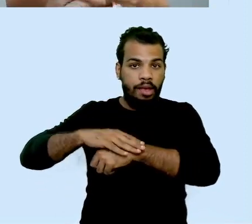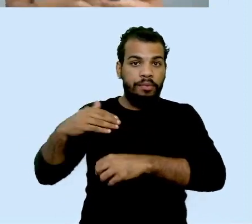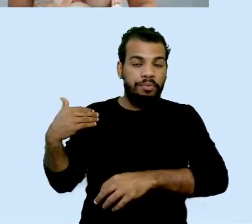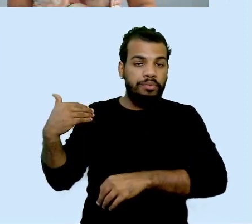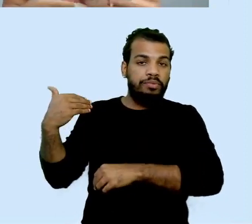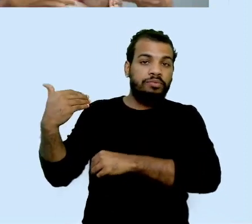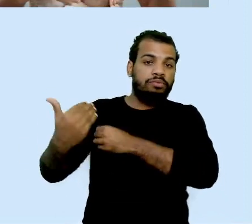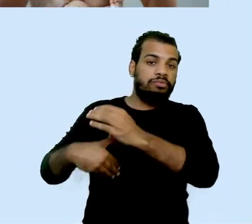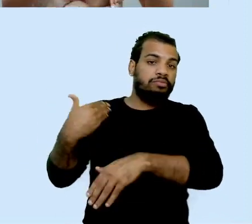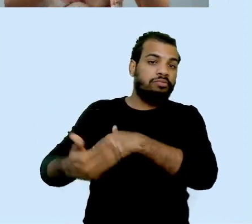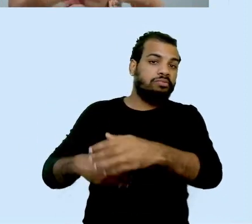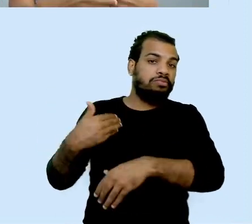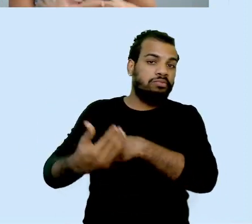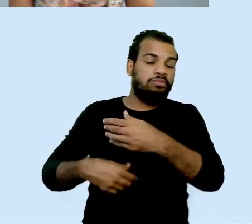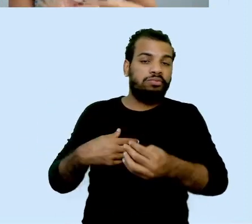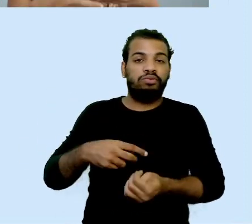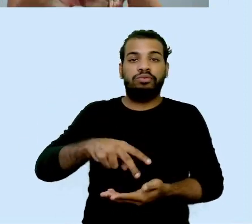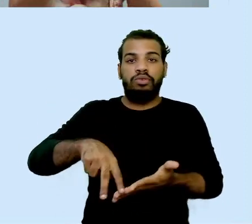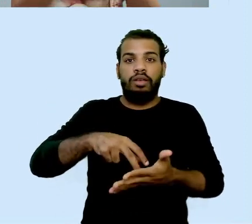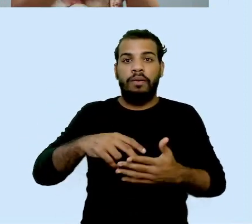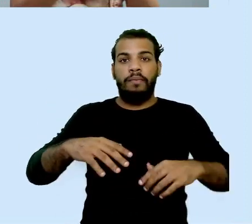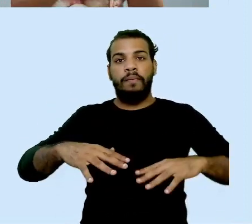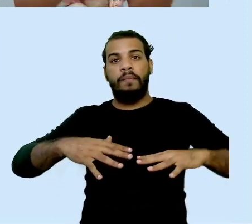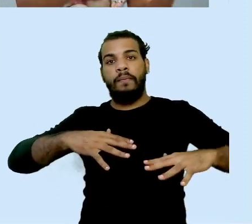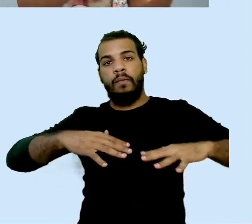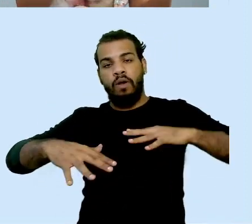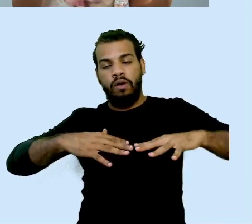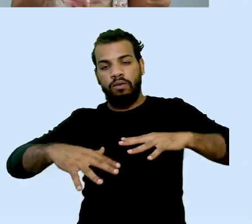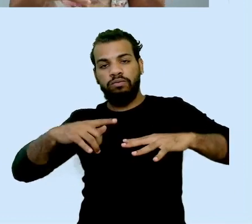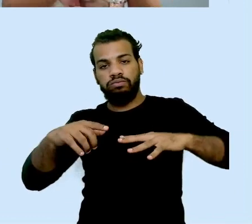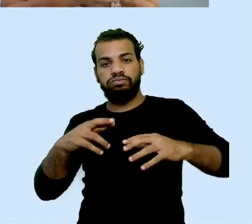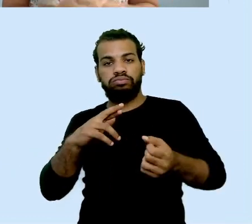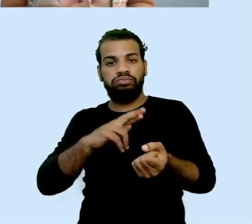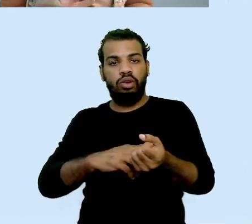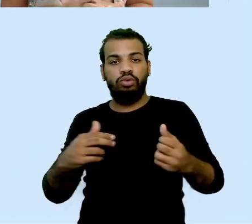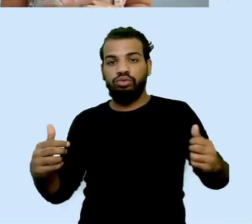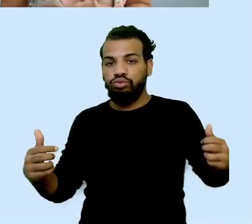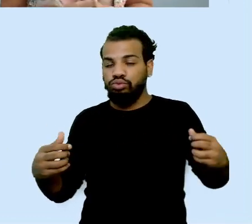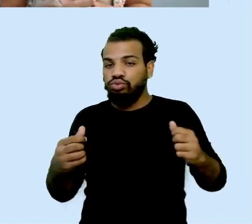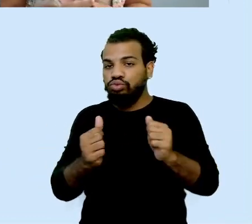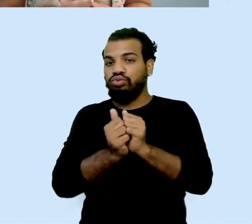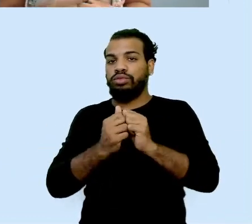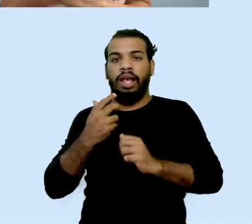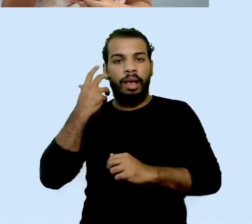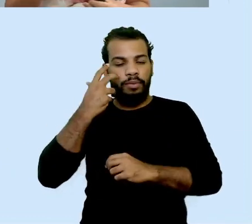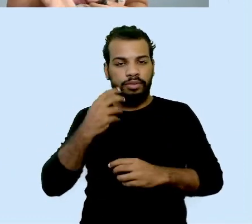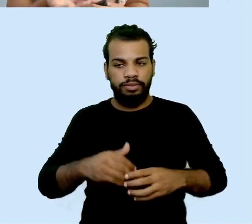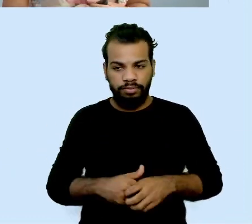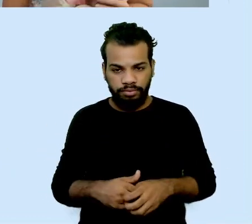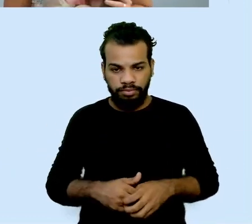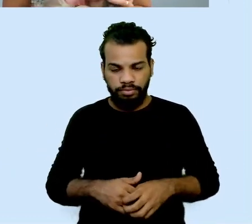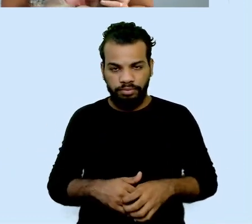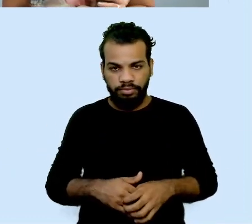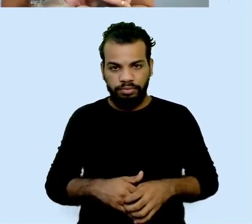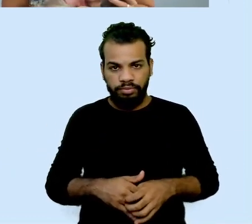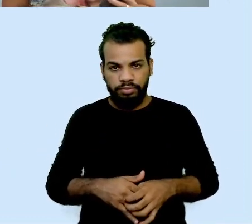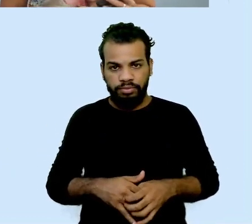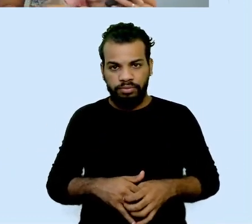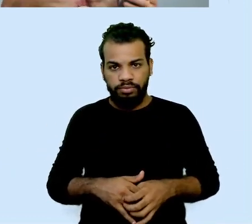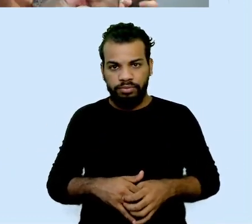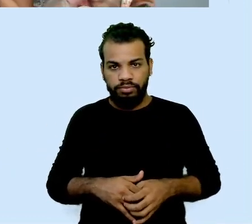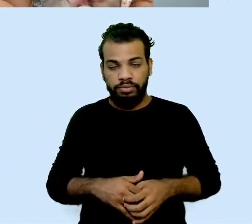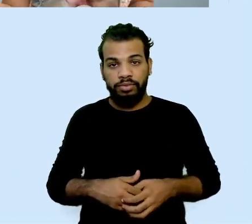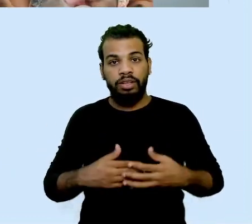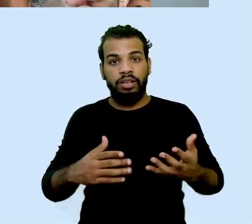a fazer parte desses movimentos de rituais junto com a música. a princípio voltados para